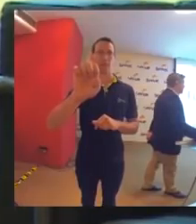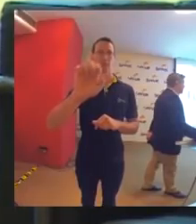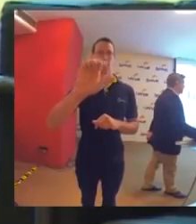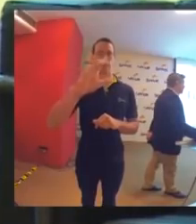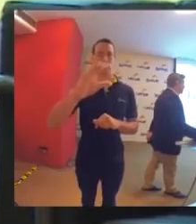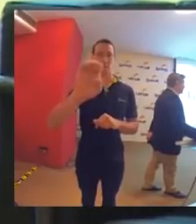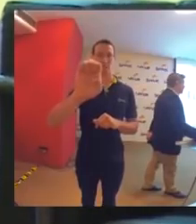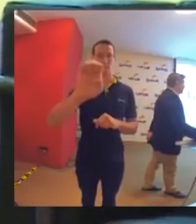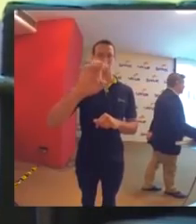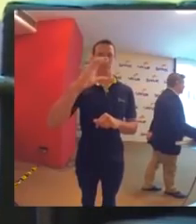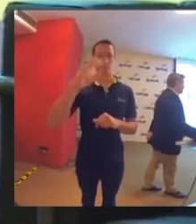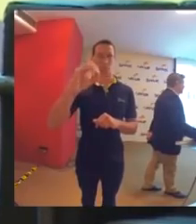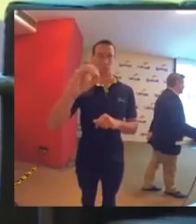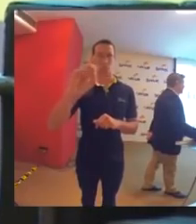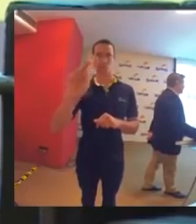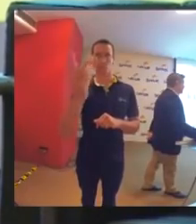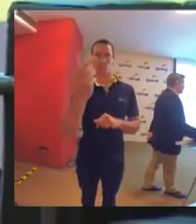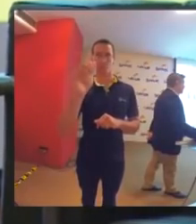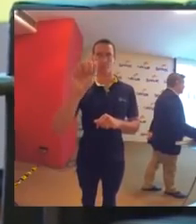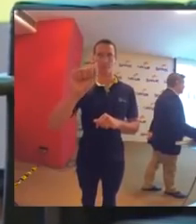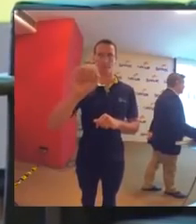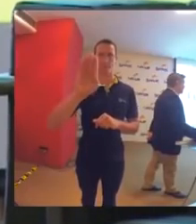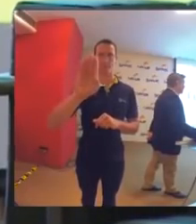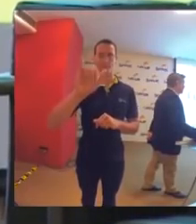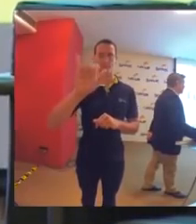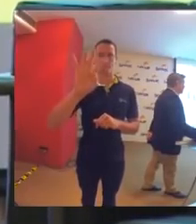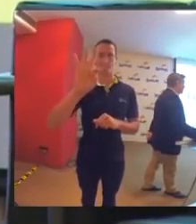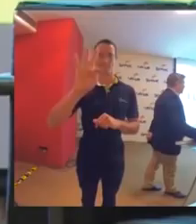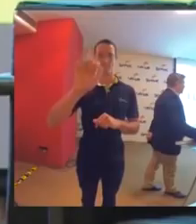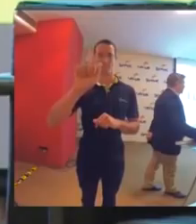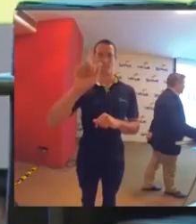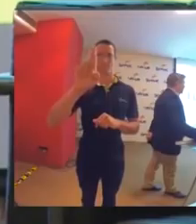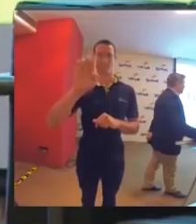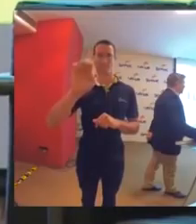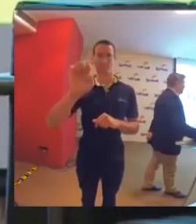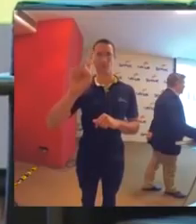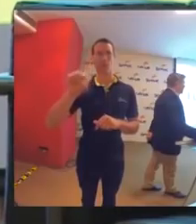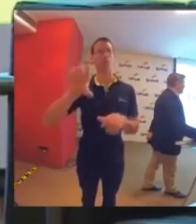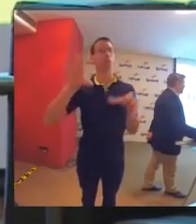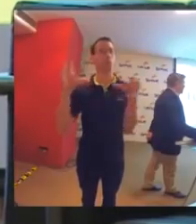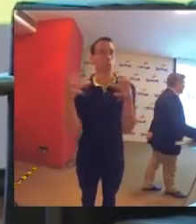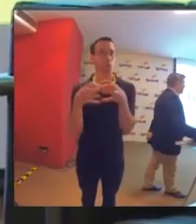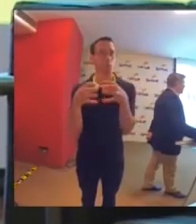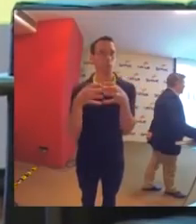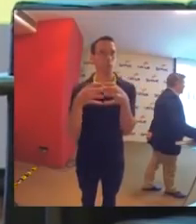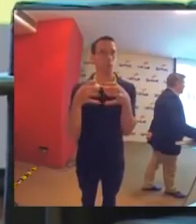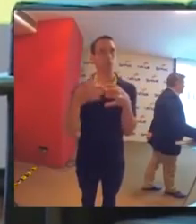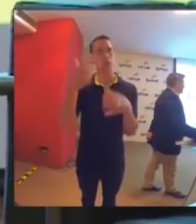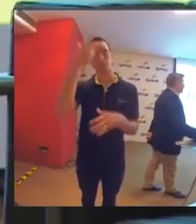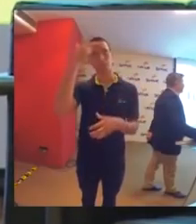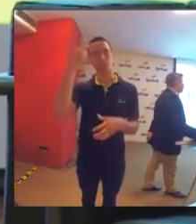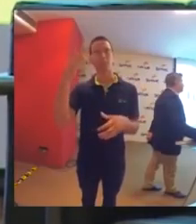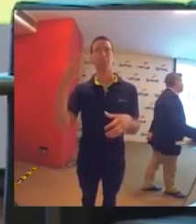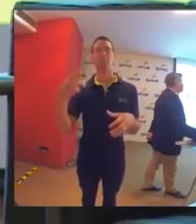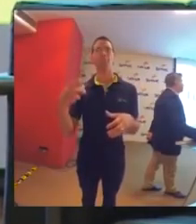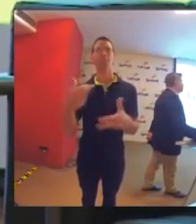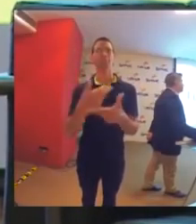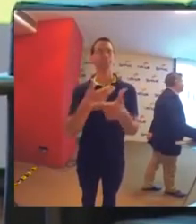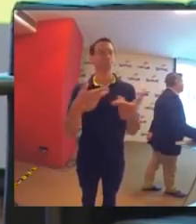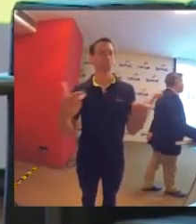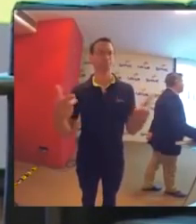Ecohabitare, H-B-E. É uma equipe constituída por gente de muitas origens, tem arquitetos ambientais, tem pedagogos, tem tudo.